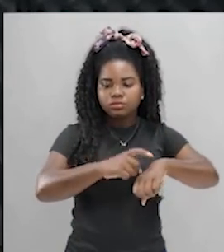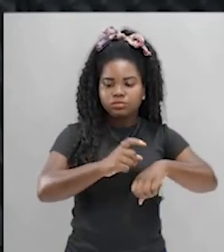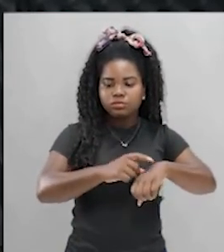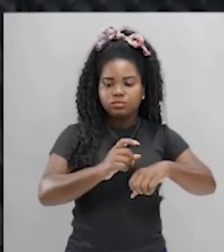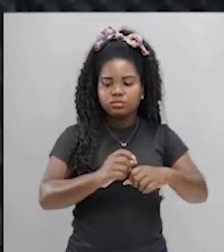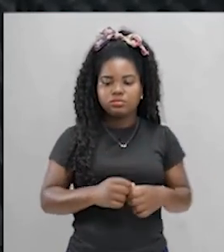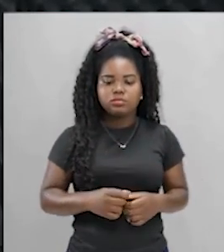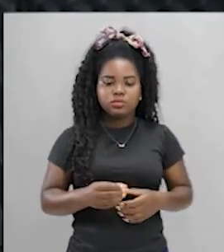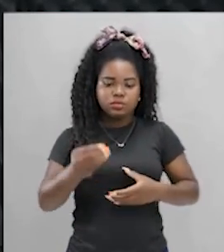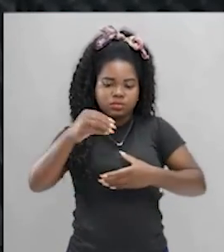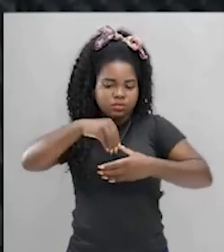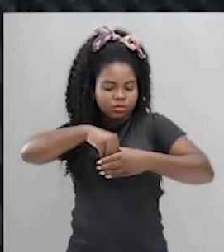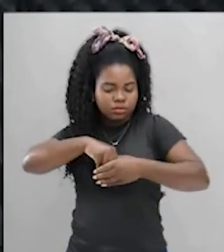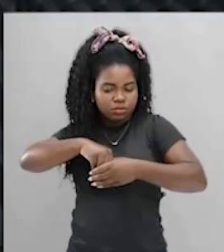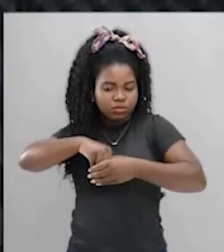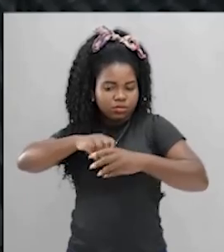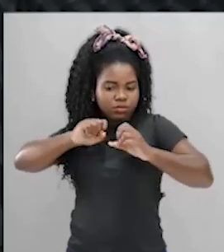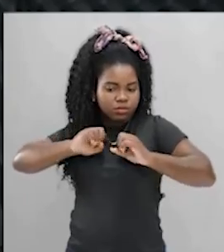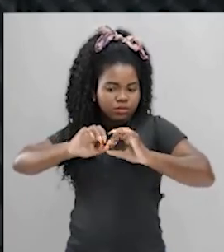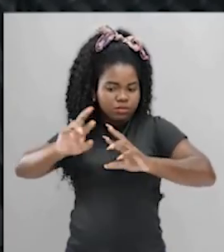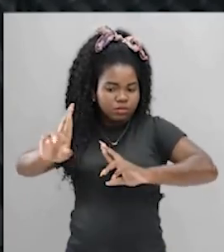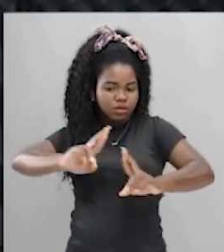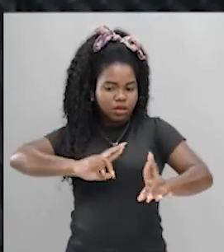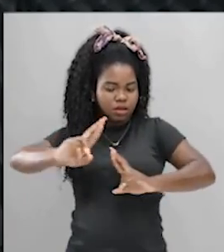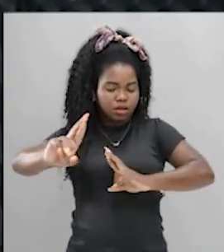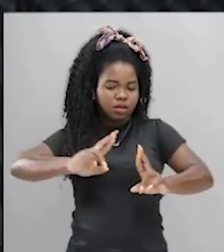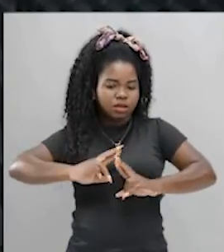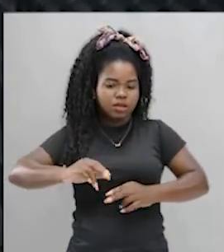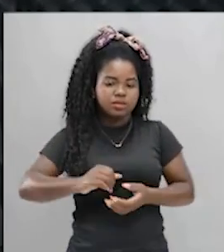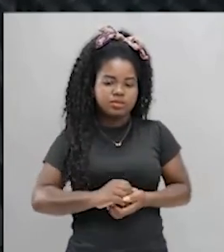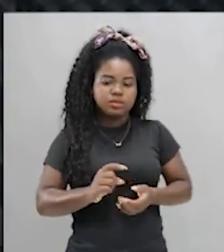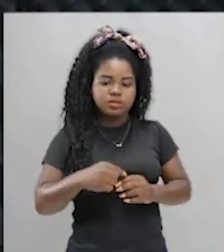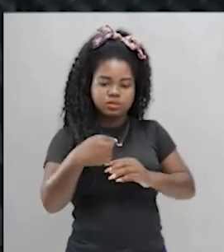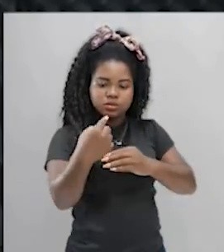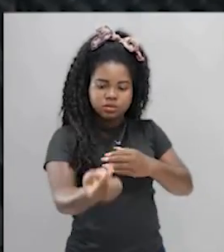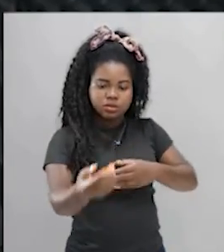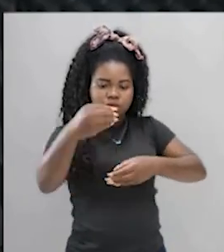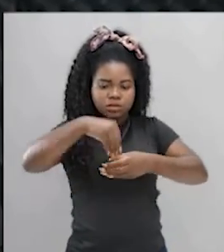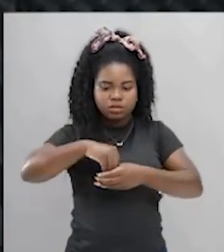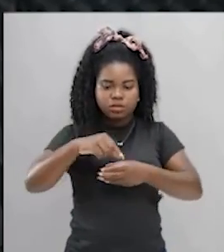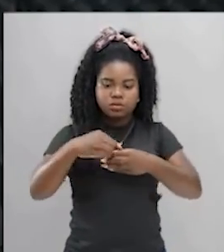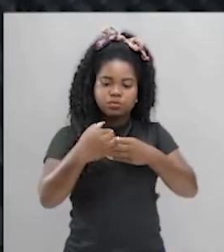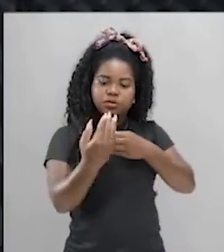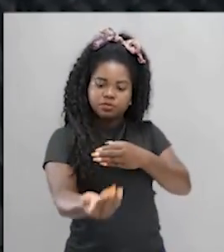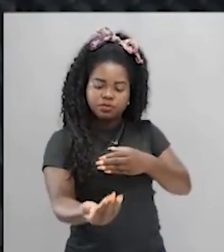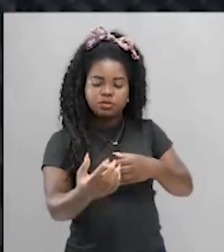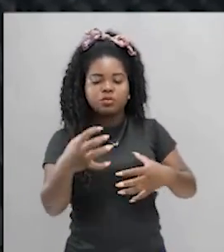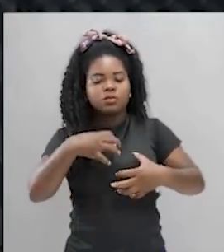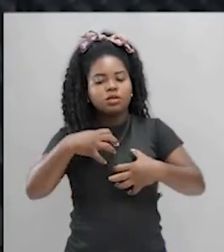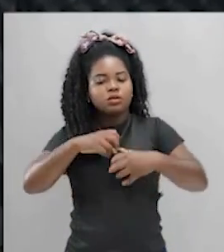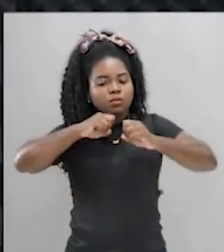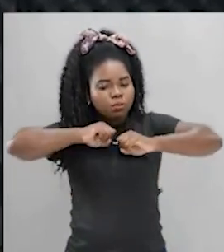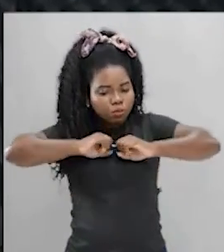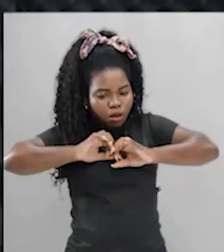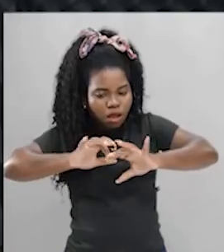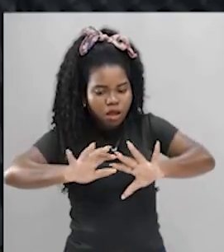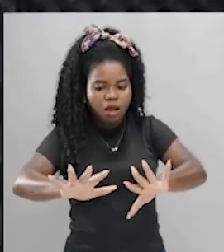impulso interior e a reação exterior, de modo que este impulso se torna uma reação exterior, o que eu sinto vai para